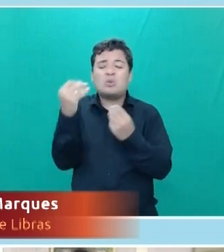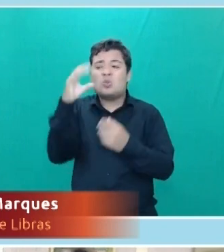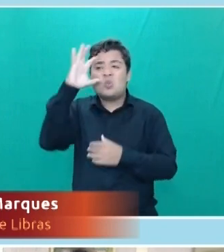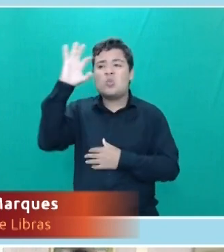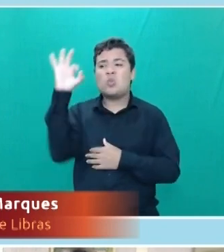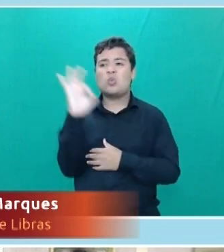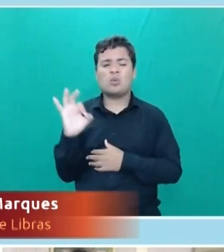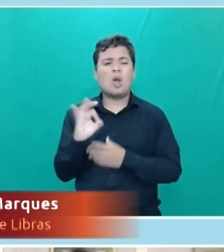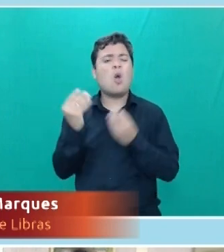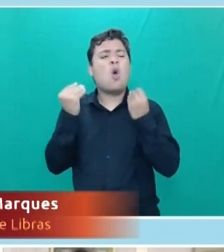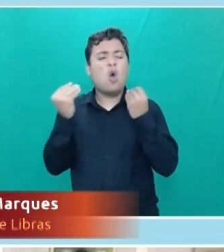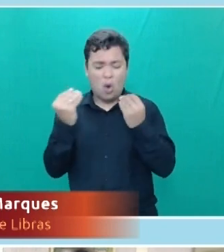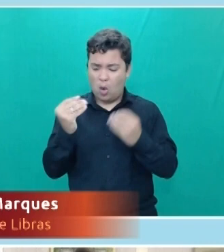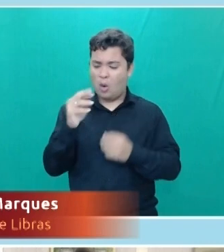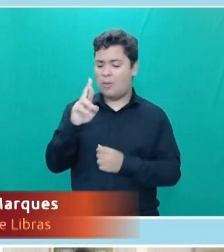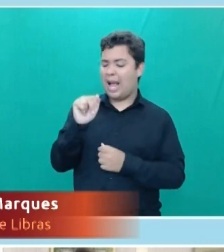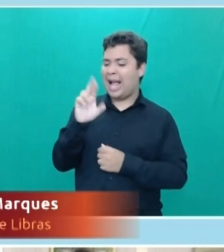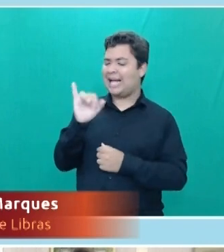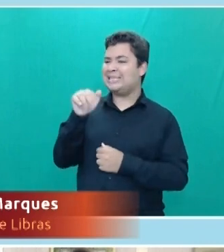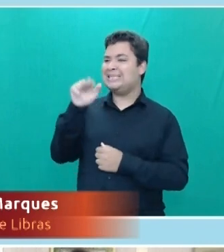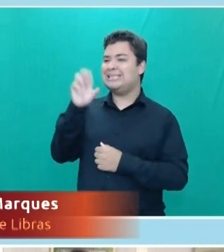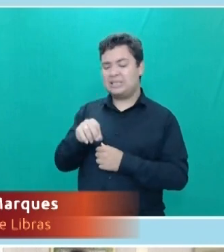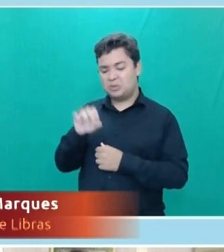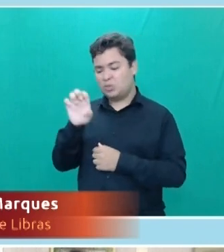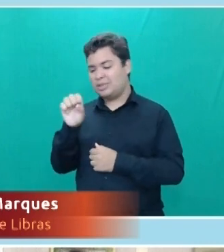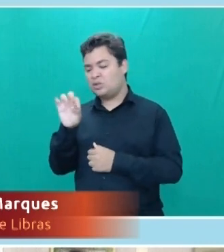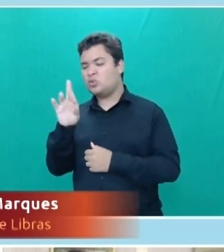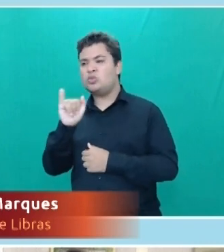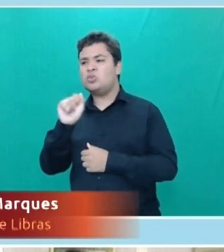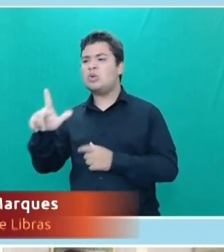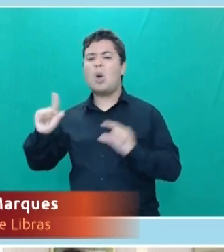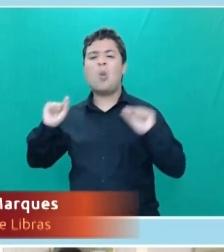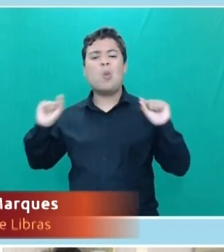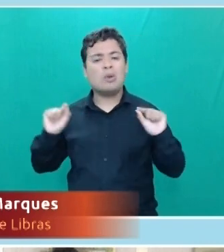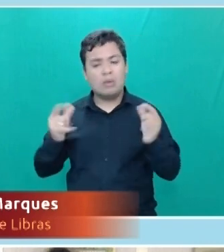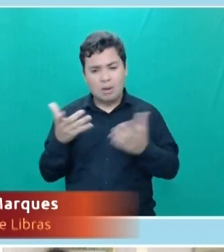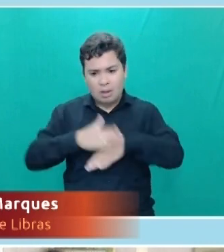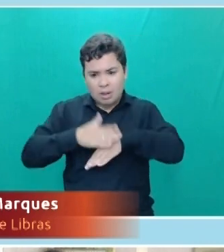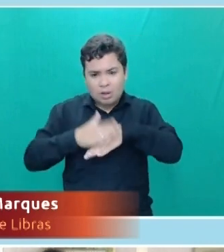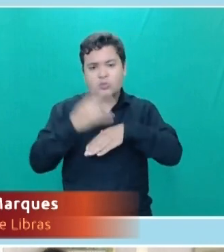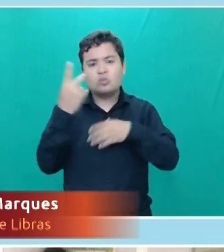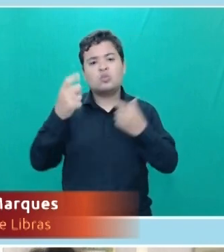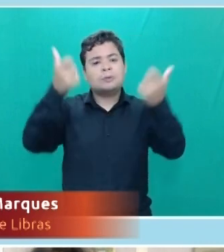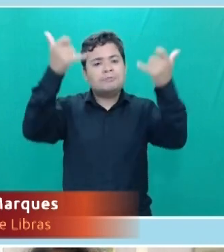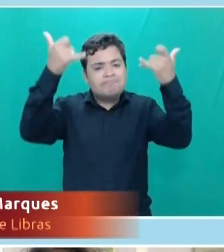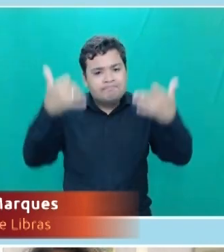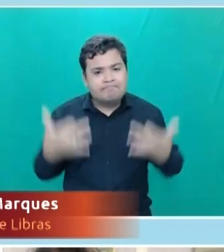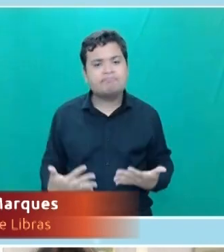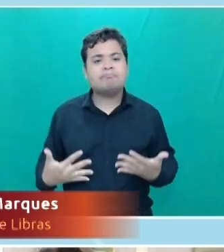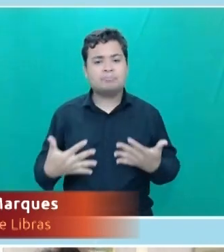o racismo ele é estruturante da nossa sociedade. Queria que você falasse um pouco disso, né, de como isso